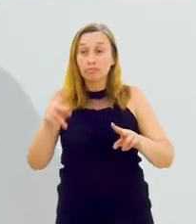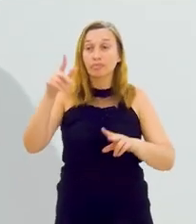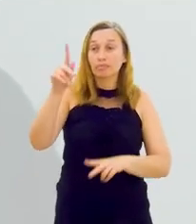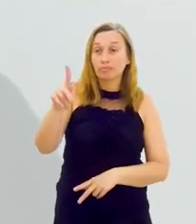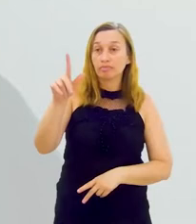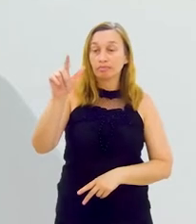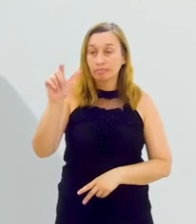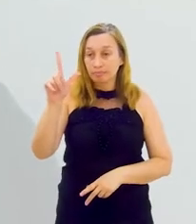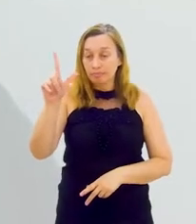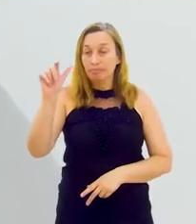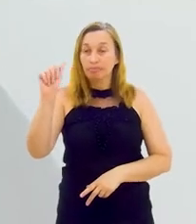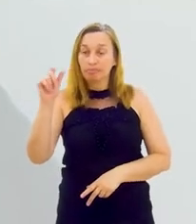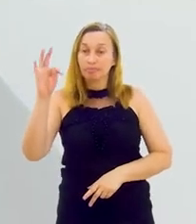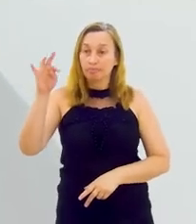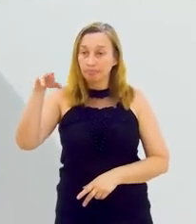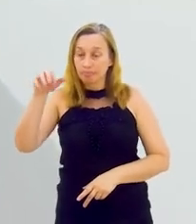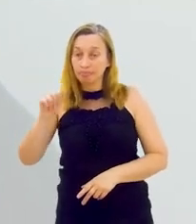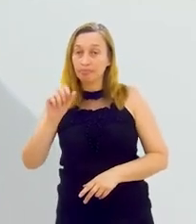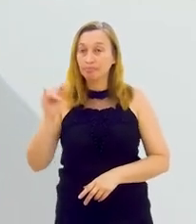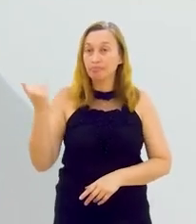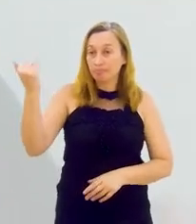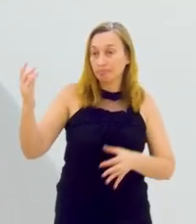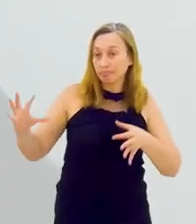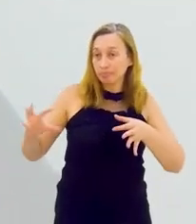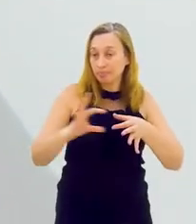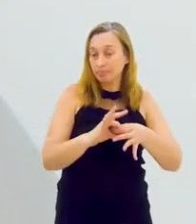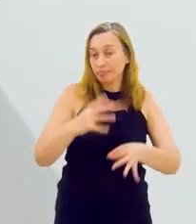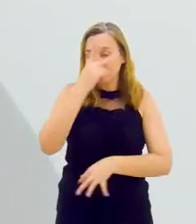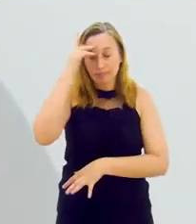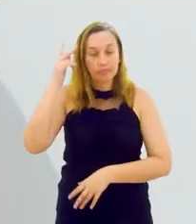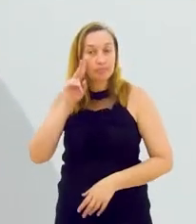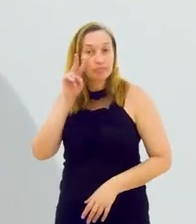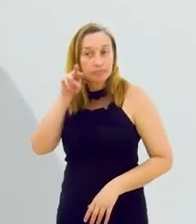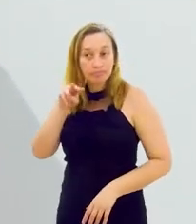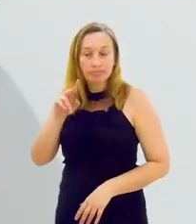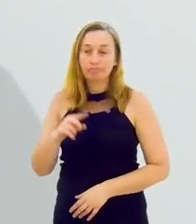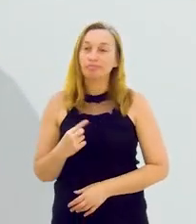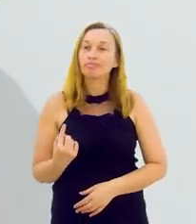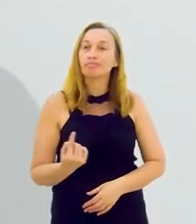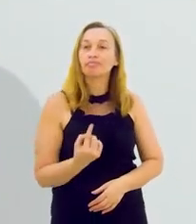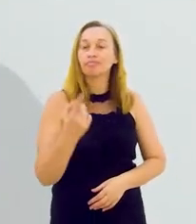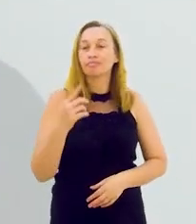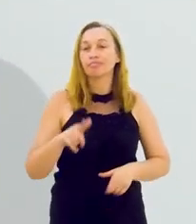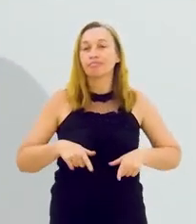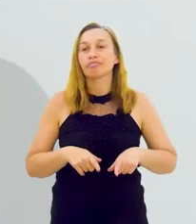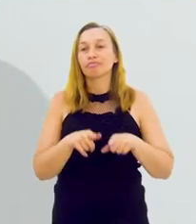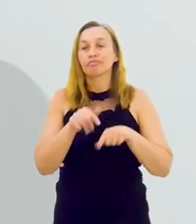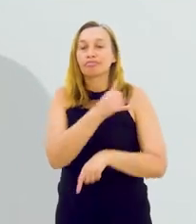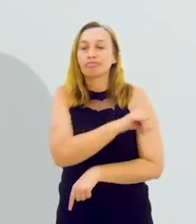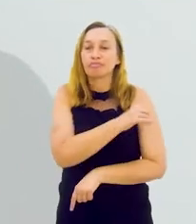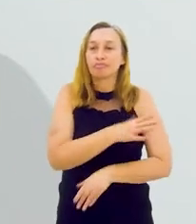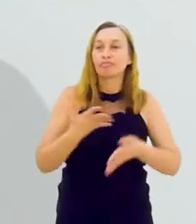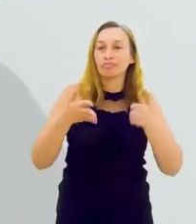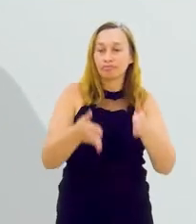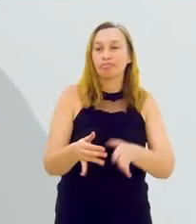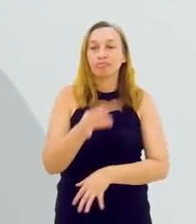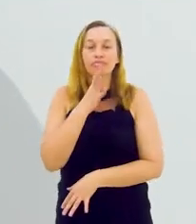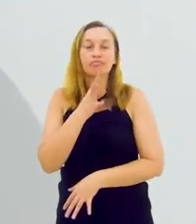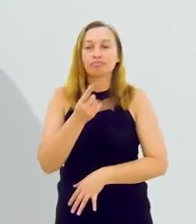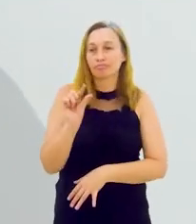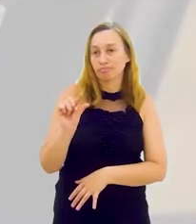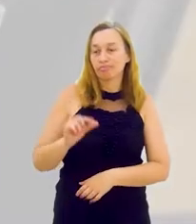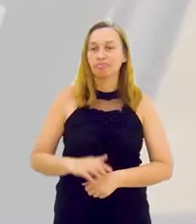é importante também a gente agregar aqui para quem está assistindo o Rio em Foco, né, conhecendo um pouquinho melhor o Rio?